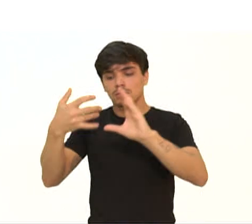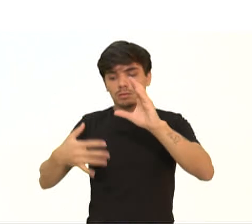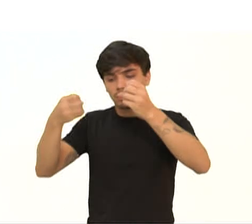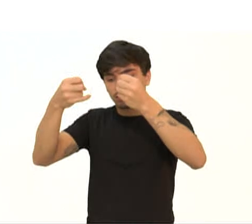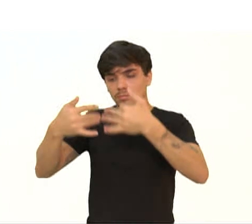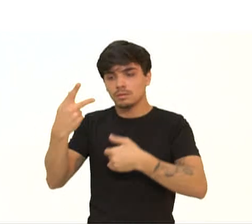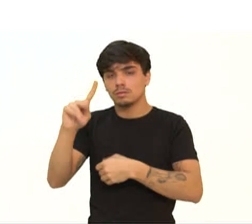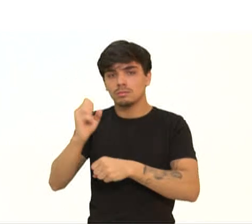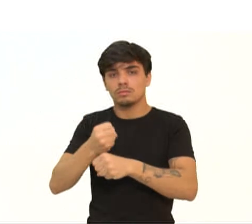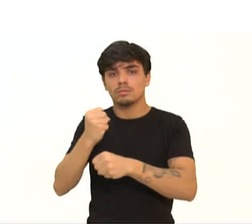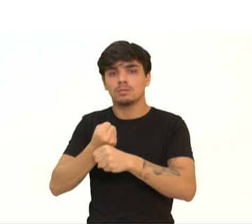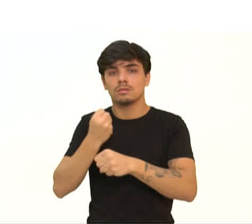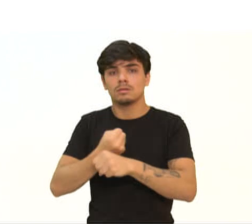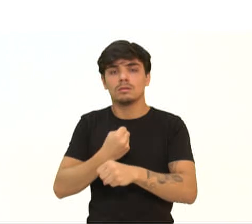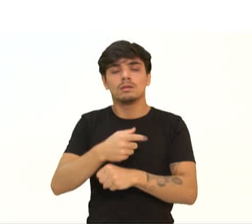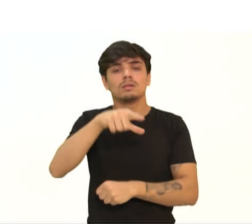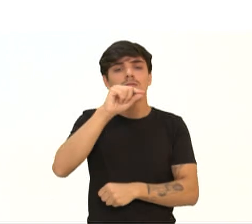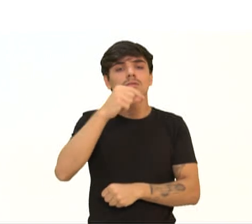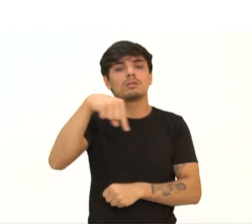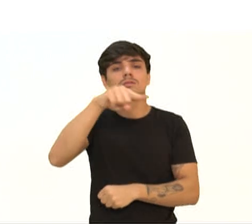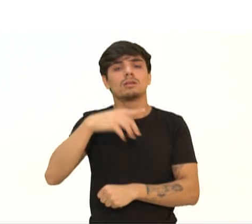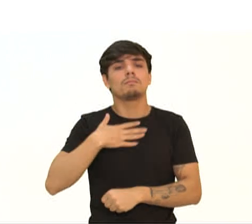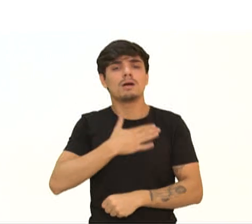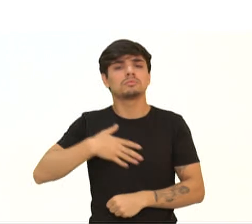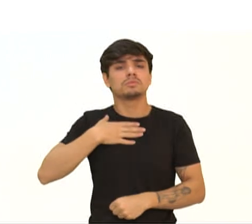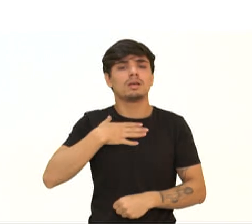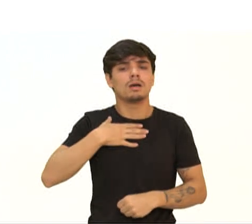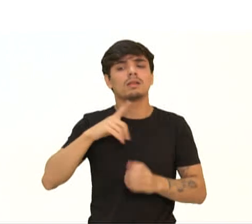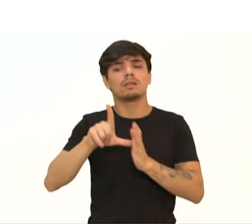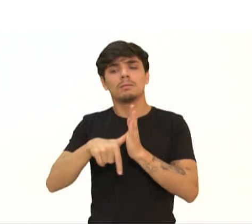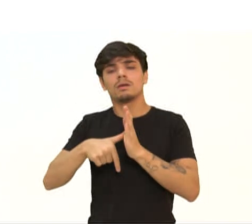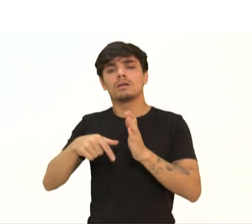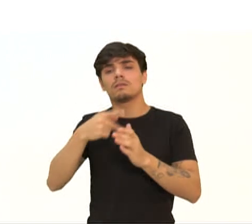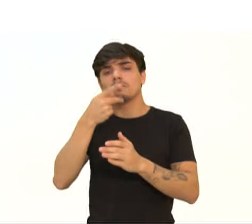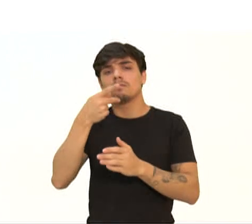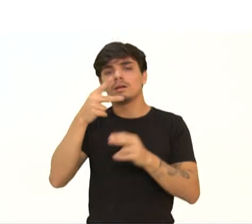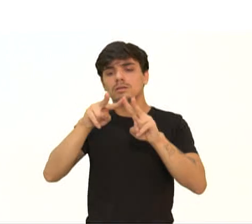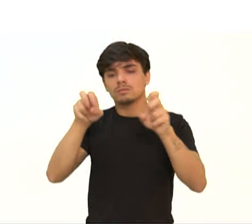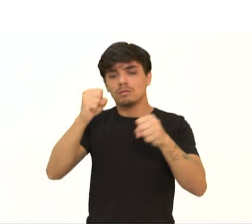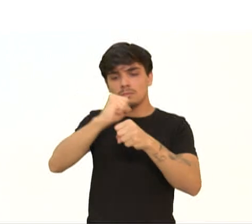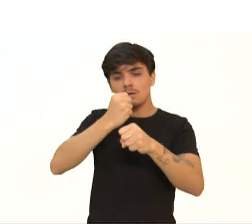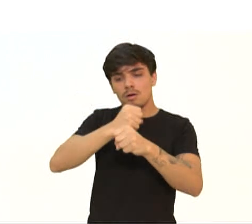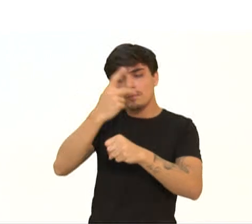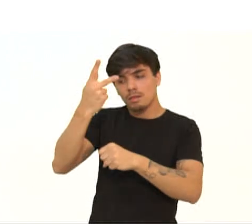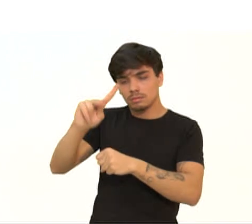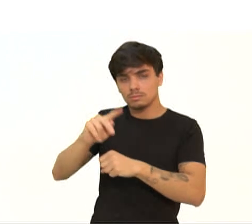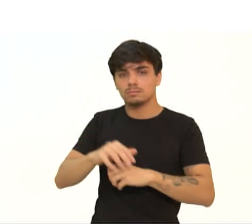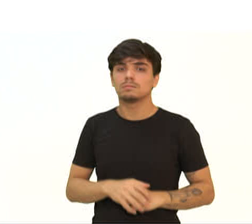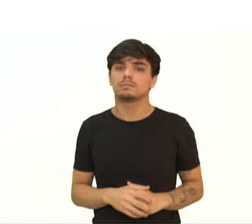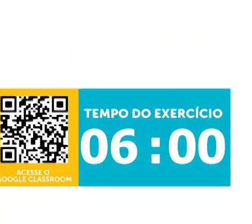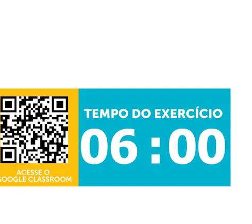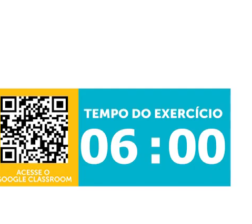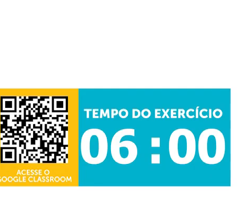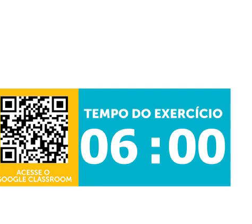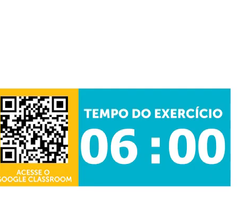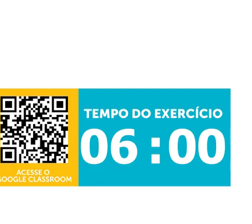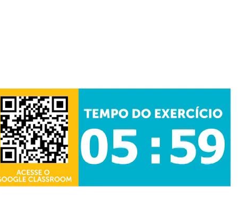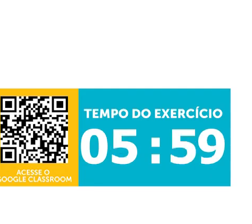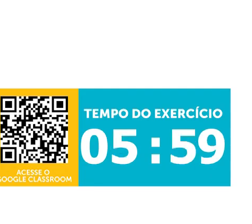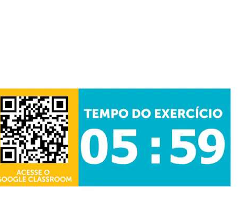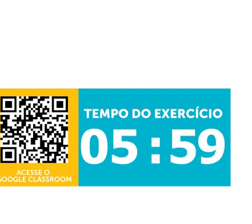Então, pessoal, que movimento influenciou o Carra e o futurismo? Resposta correta B, cubismo. Essa estava fácil, né? Eu tinha acabado de